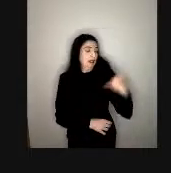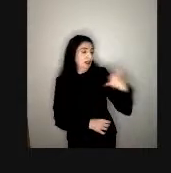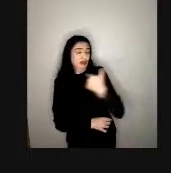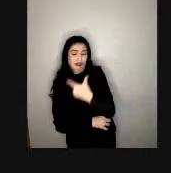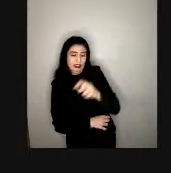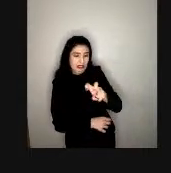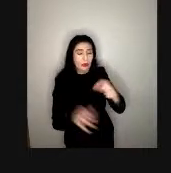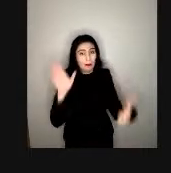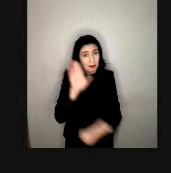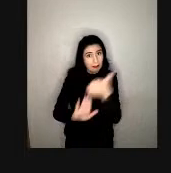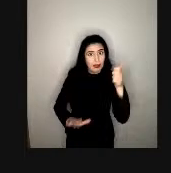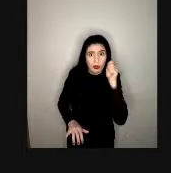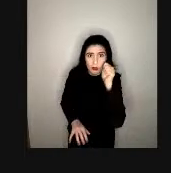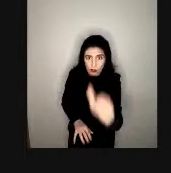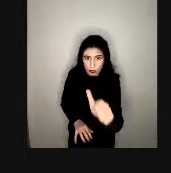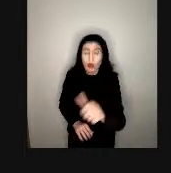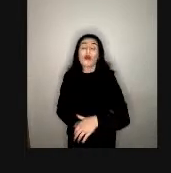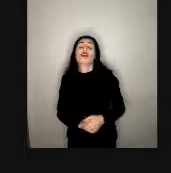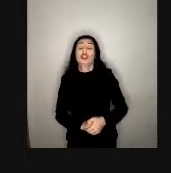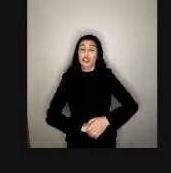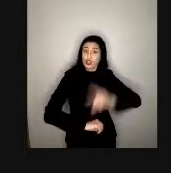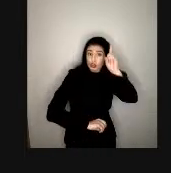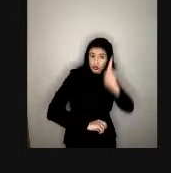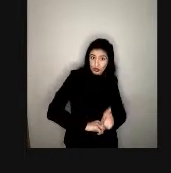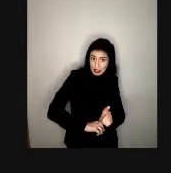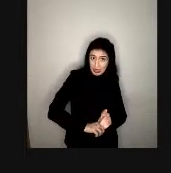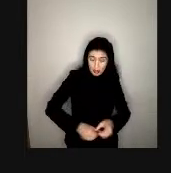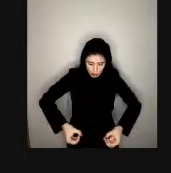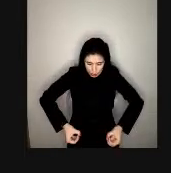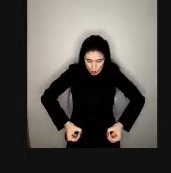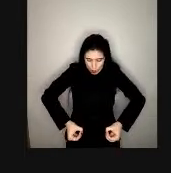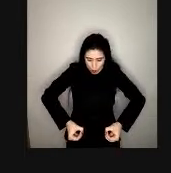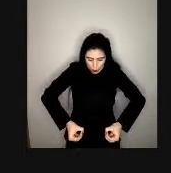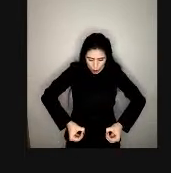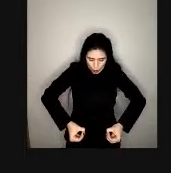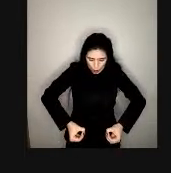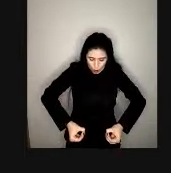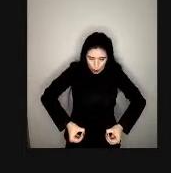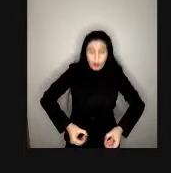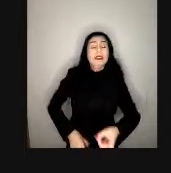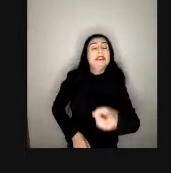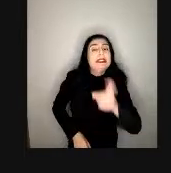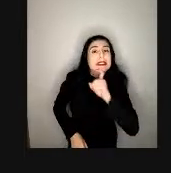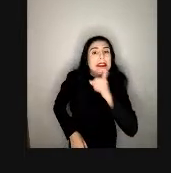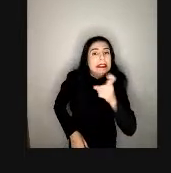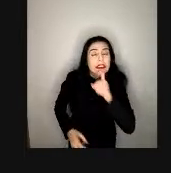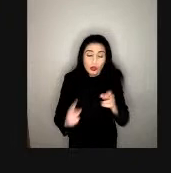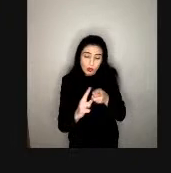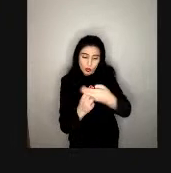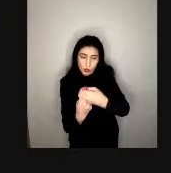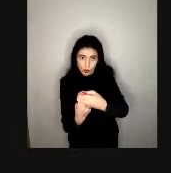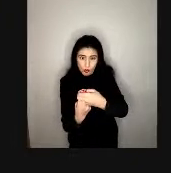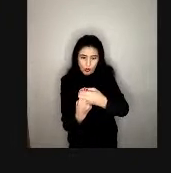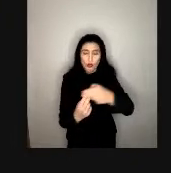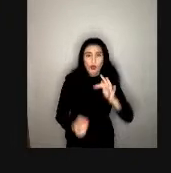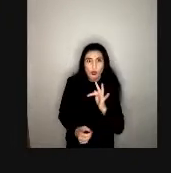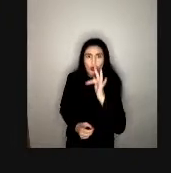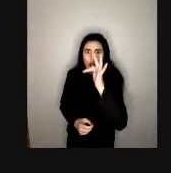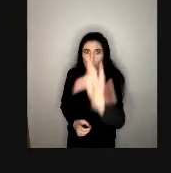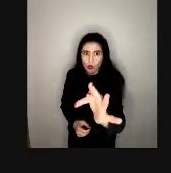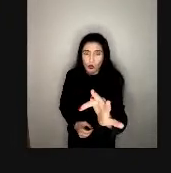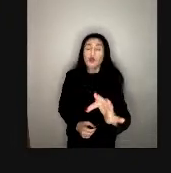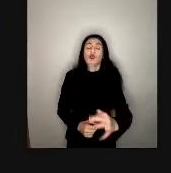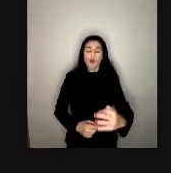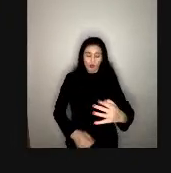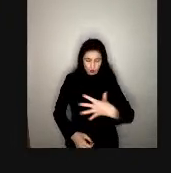conseguir o direito de congelar os óvulos pelo SUS para poder ser mãe mais tarde. Ela está